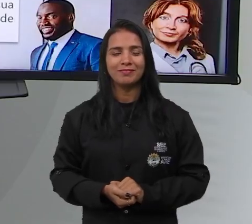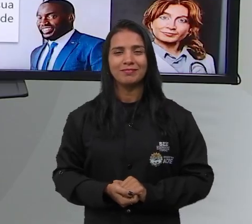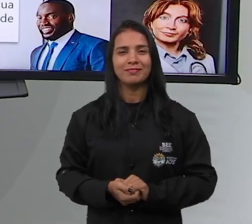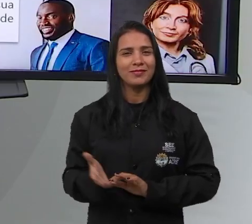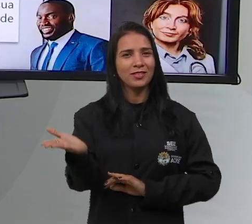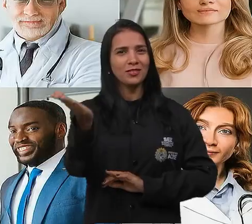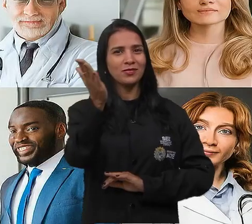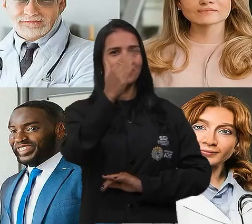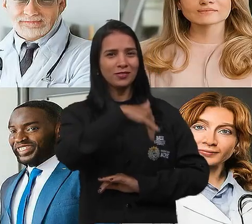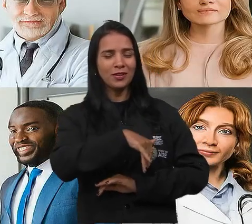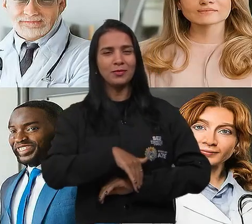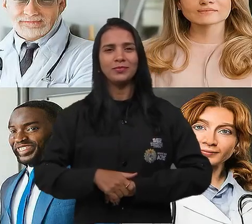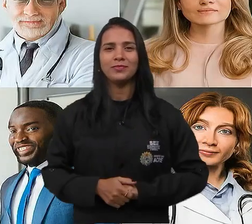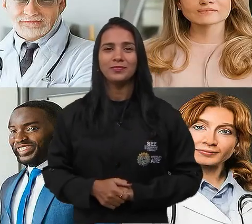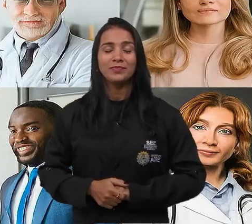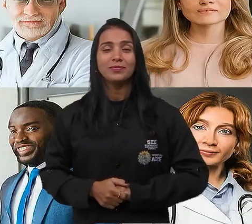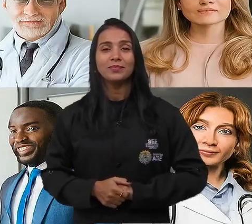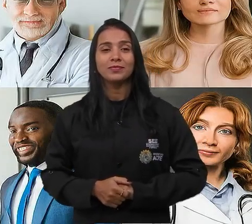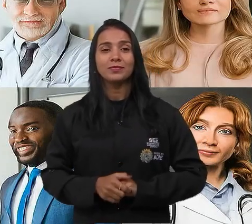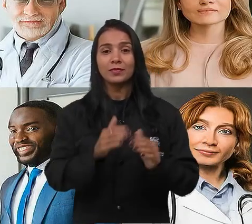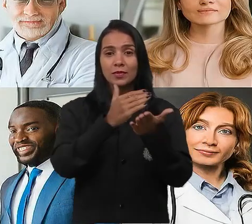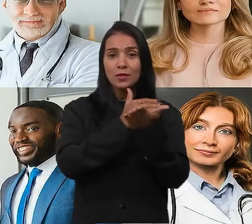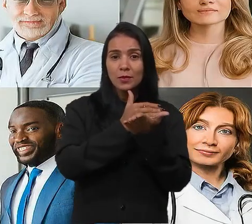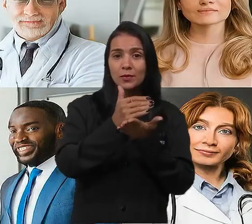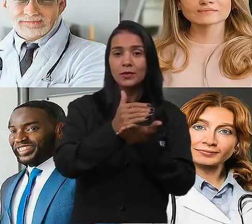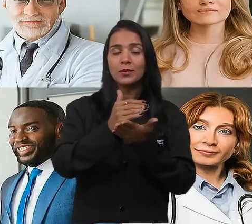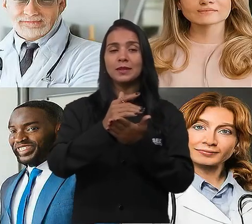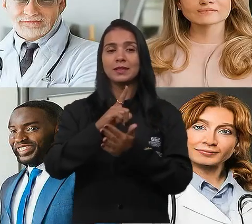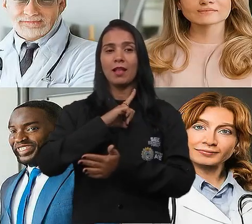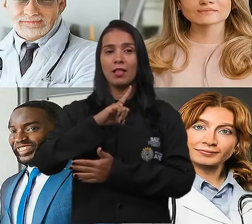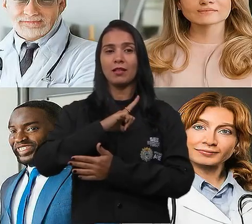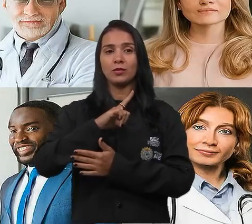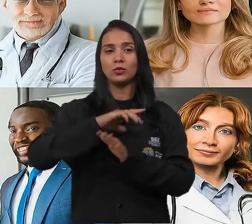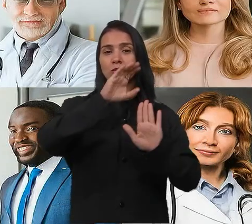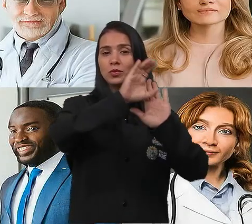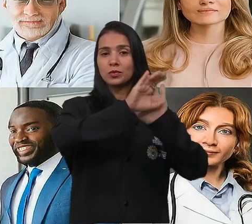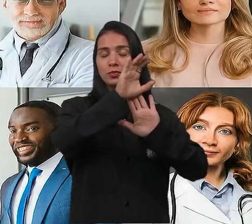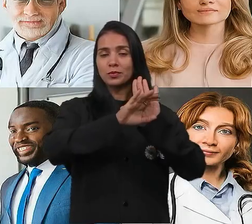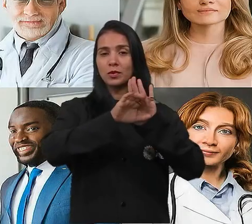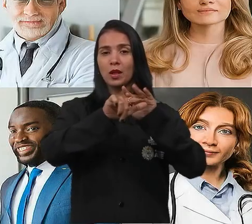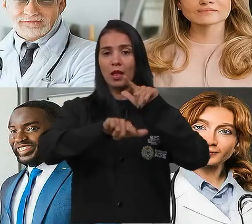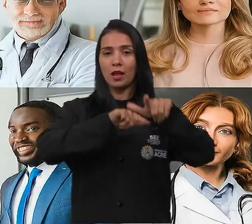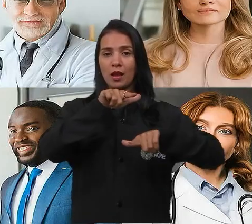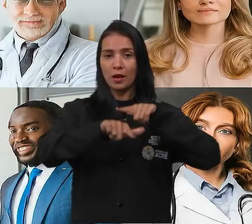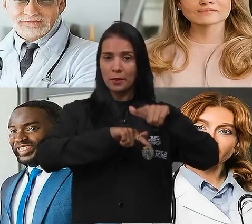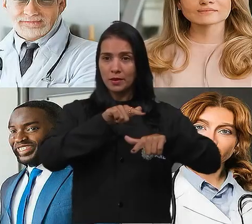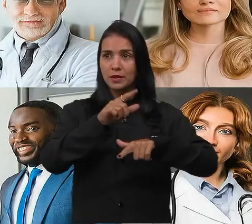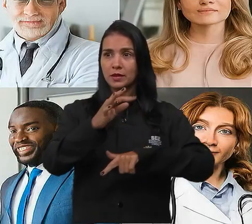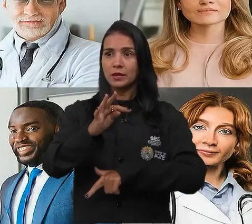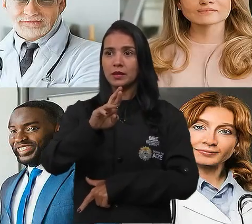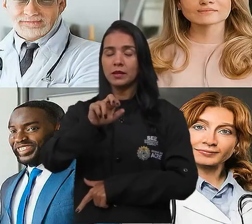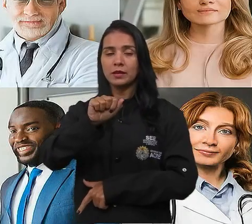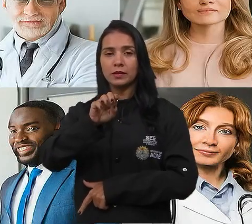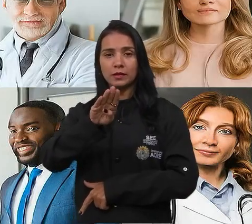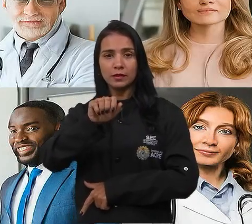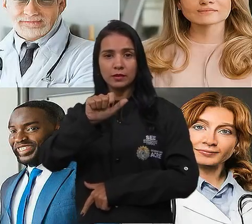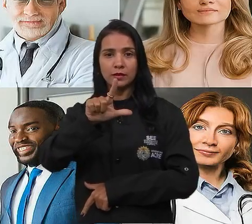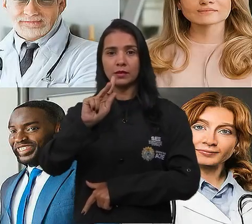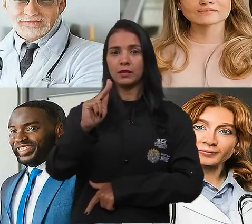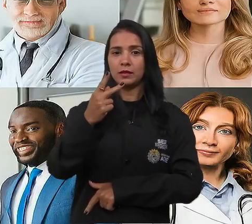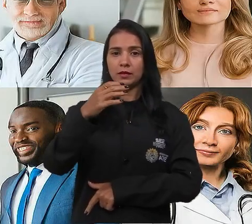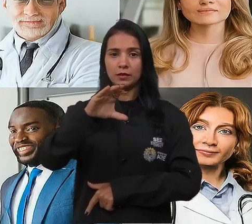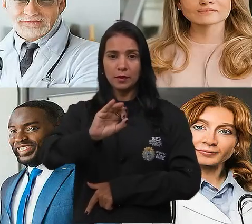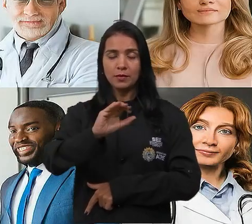Então vamos lá? Para começar, nós temos aqui o conceito de trabalho. Eu tenho aqui duas ideias,